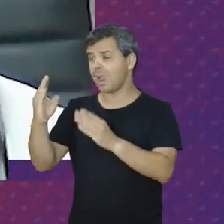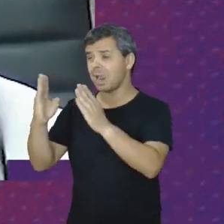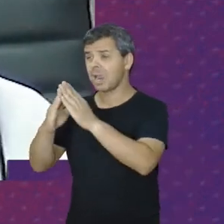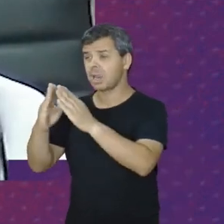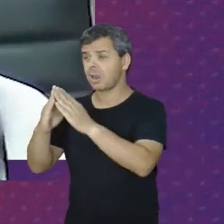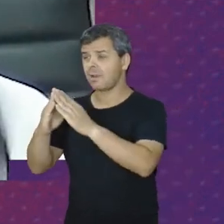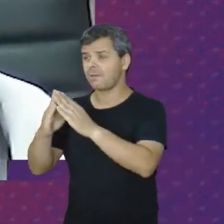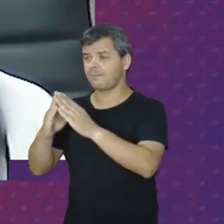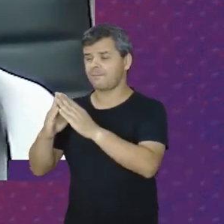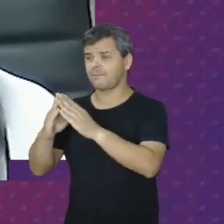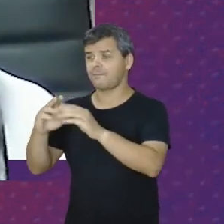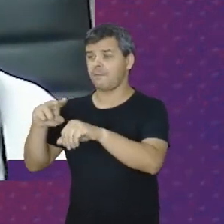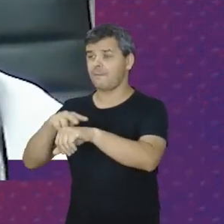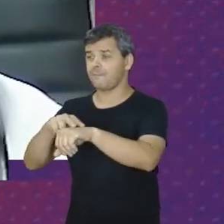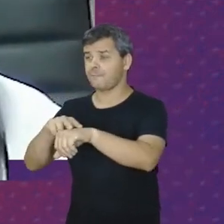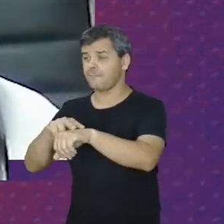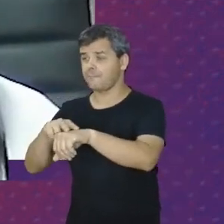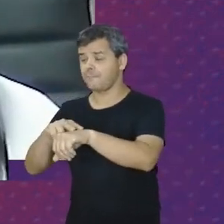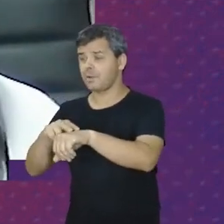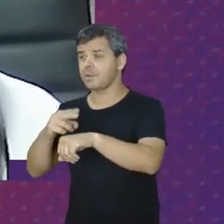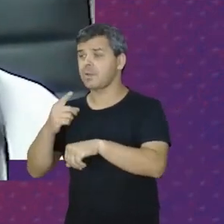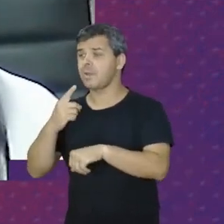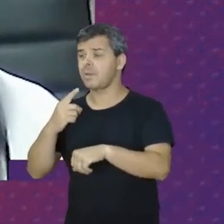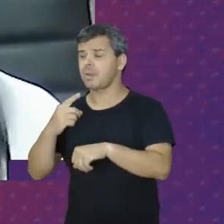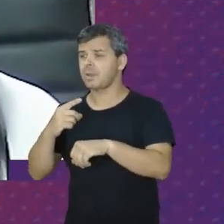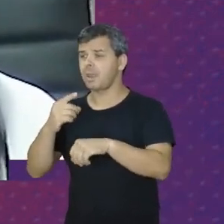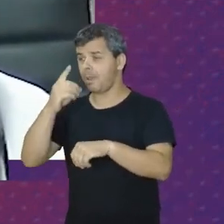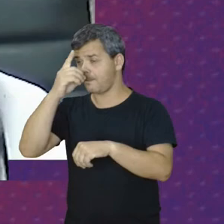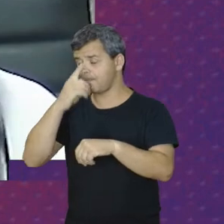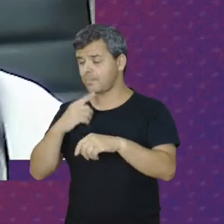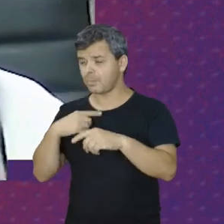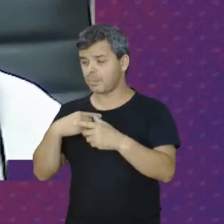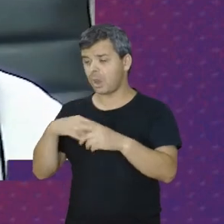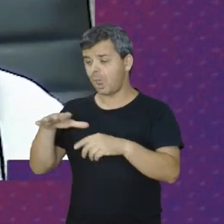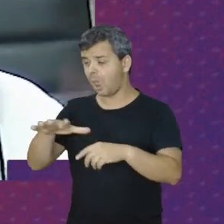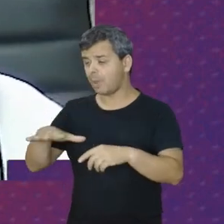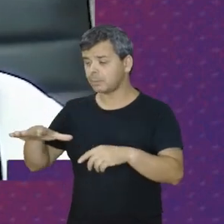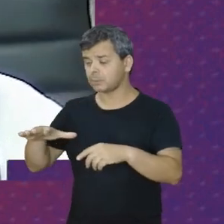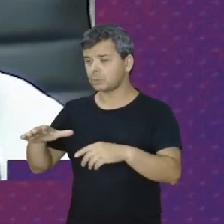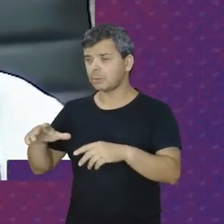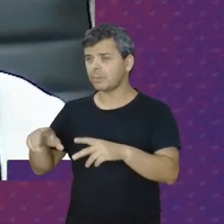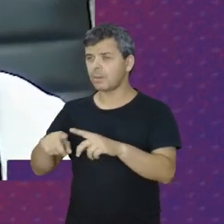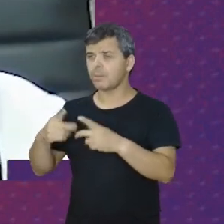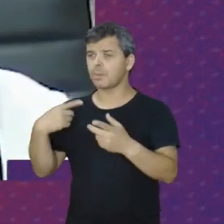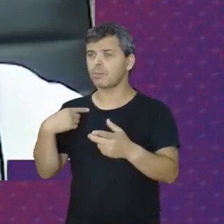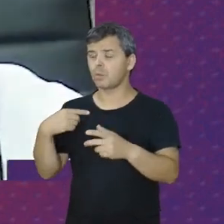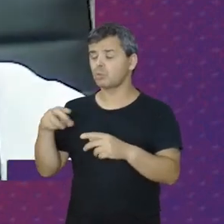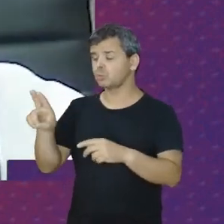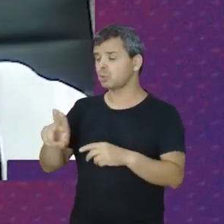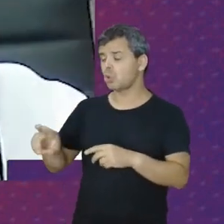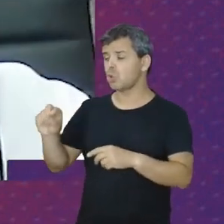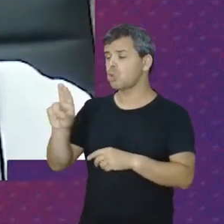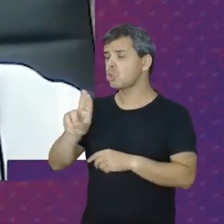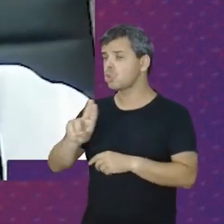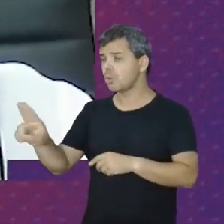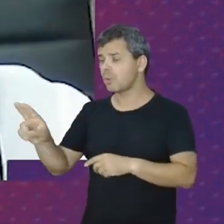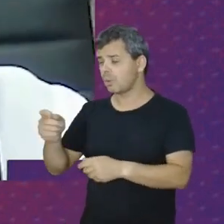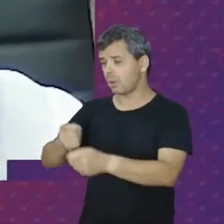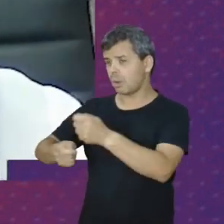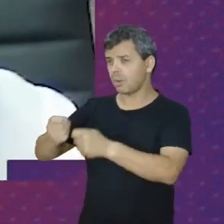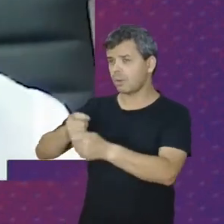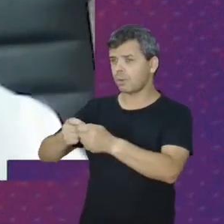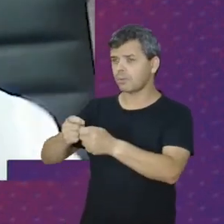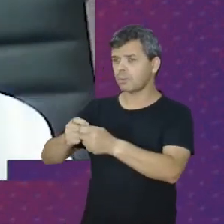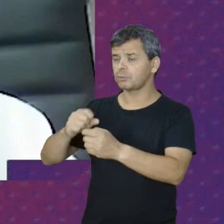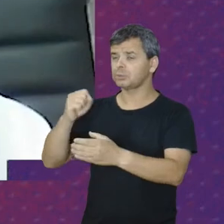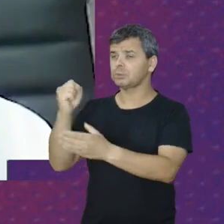chamada Verde e Amarela para as famílias de baixa renda, para a camada 1. Usou o nome Casa Verde e Amarela para fazer financiamento através de